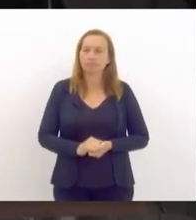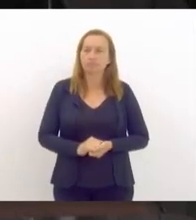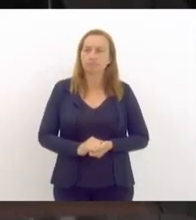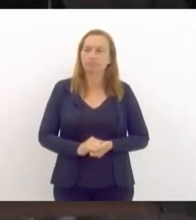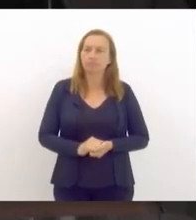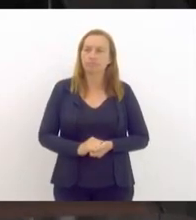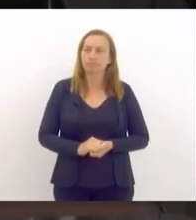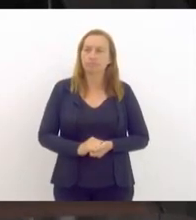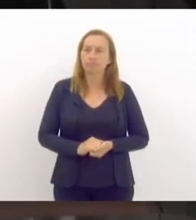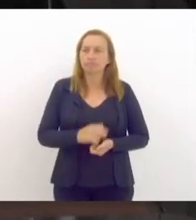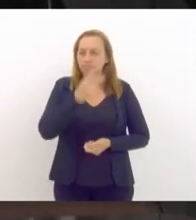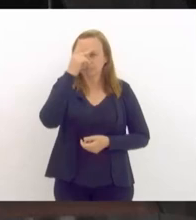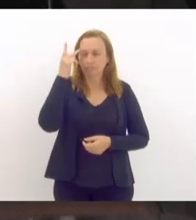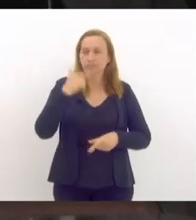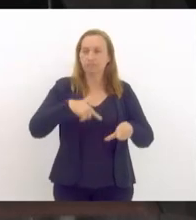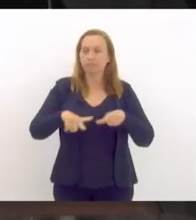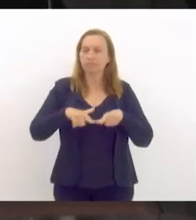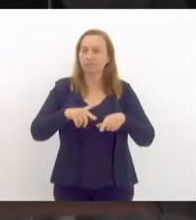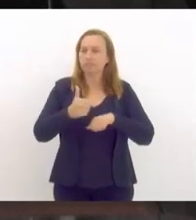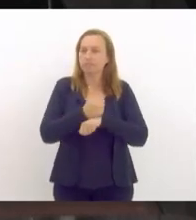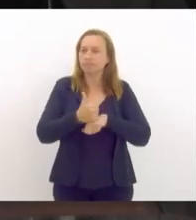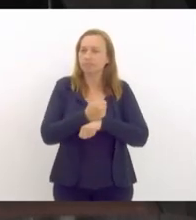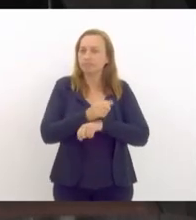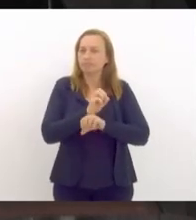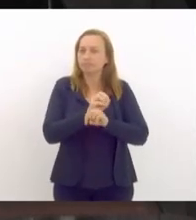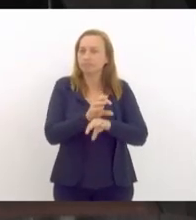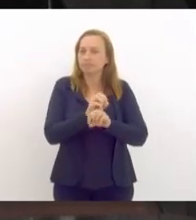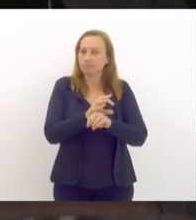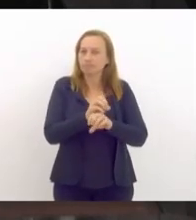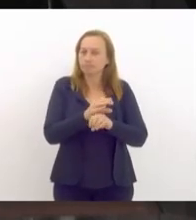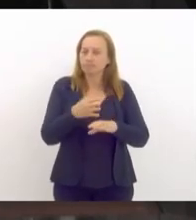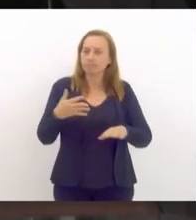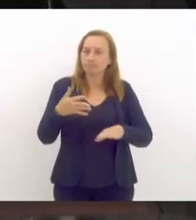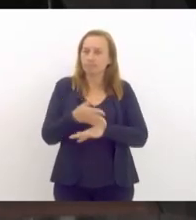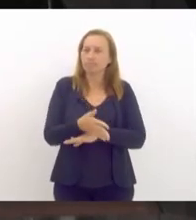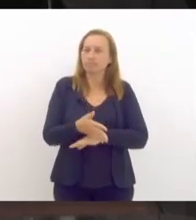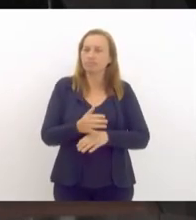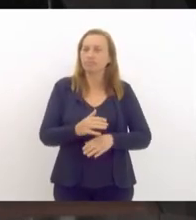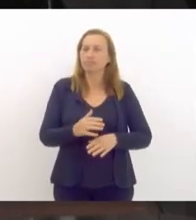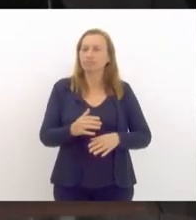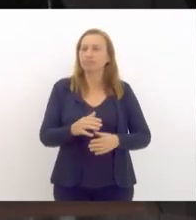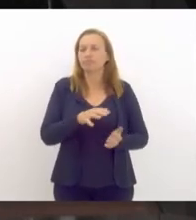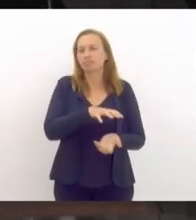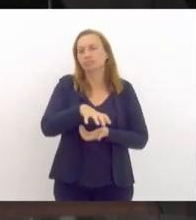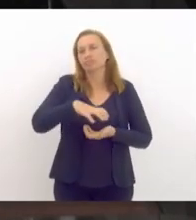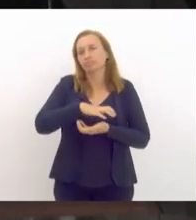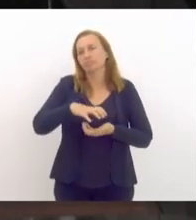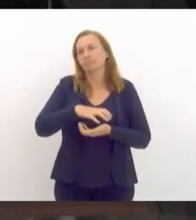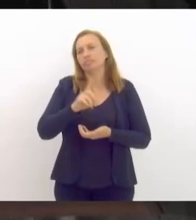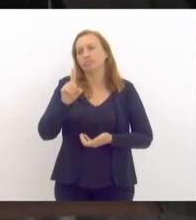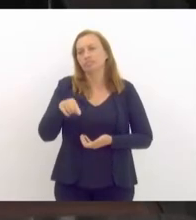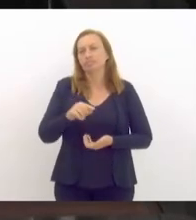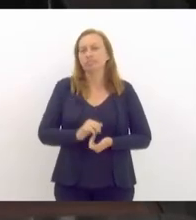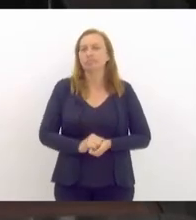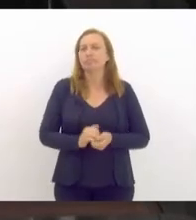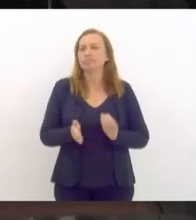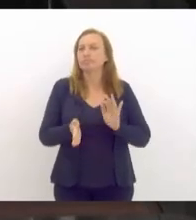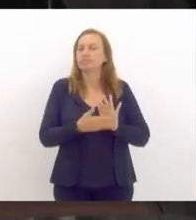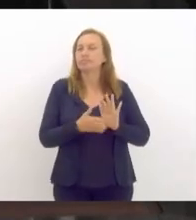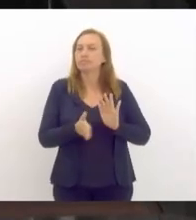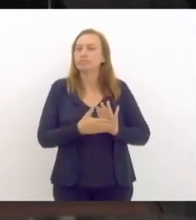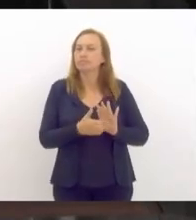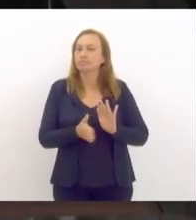esses trabalhadores e trabalhadoras profissionais de educação a entrar na sua mobilização é a proposta